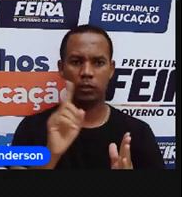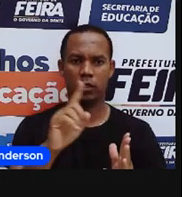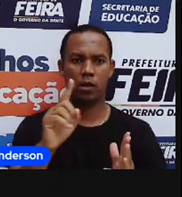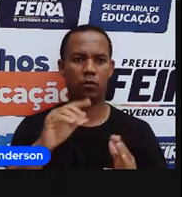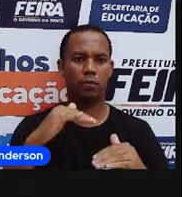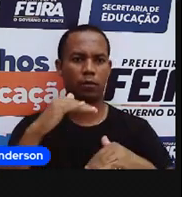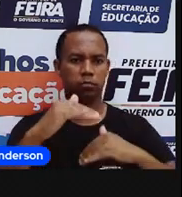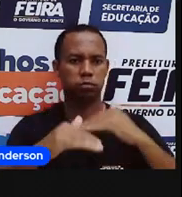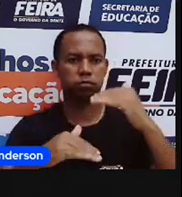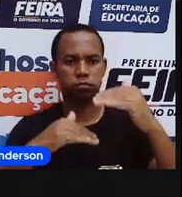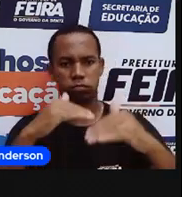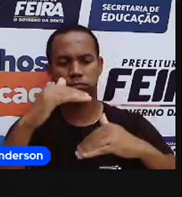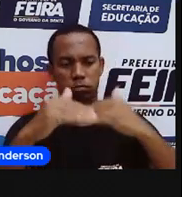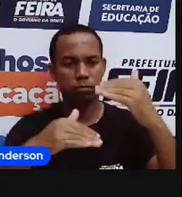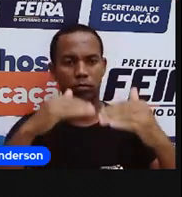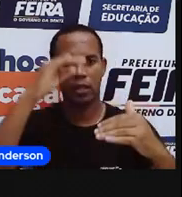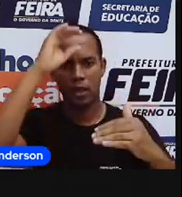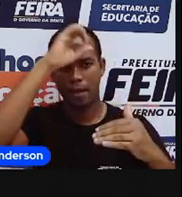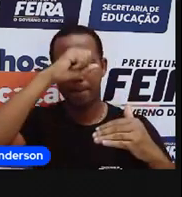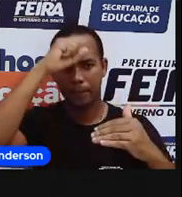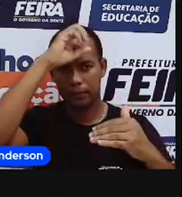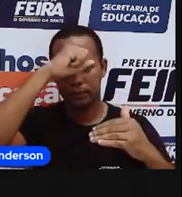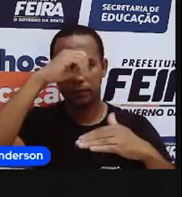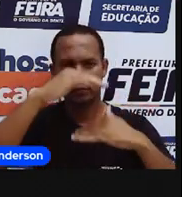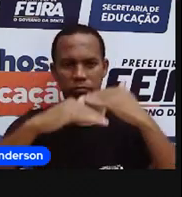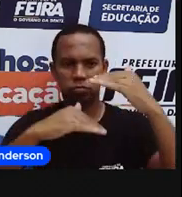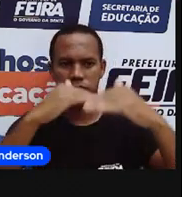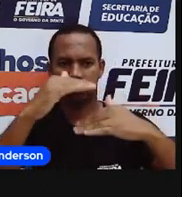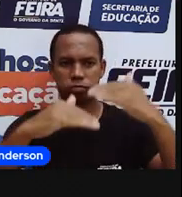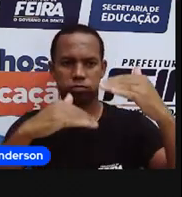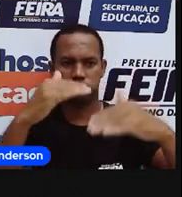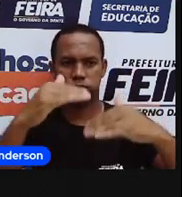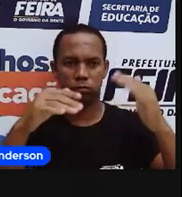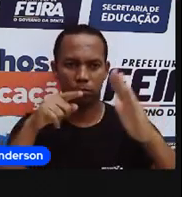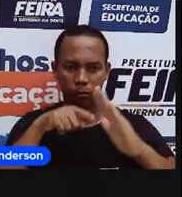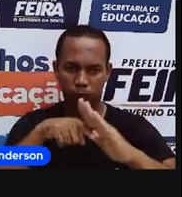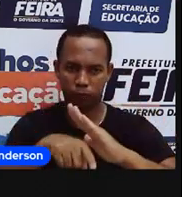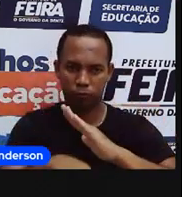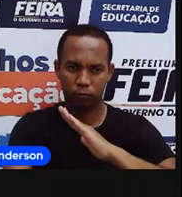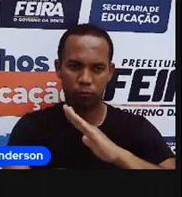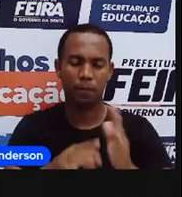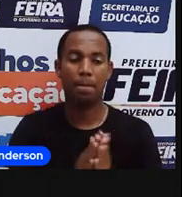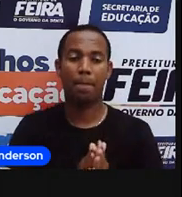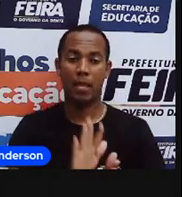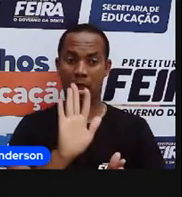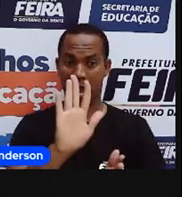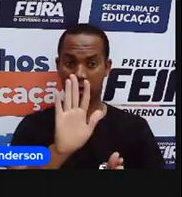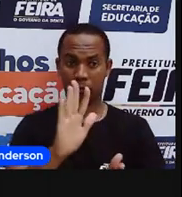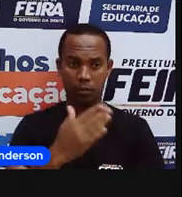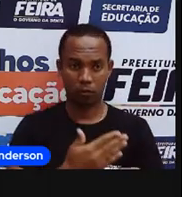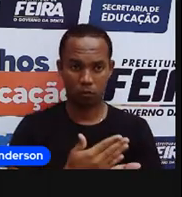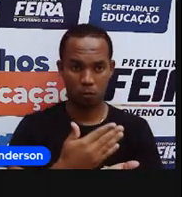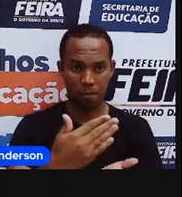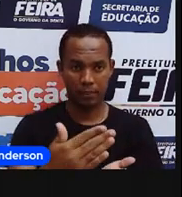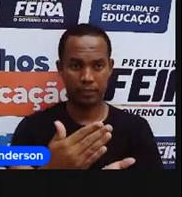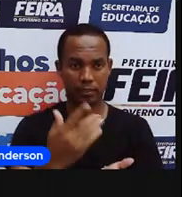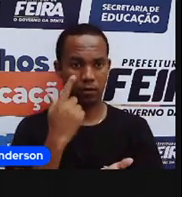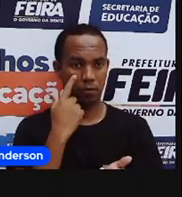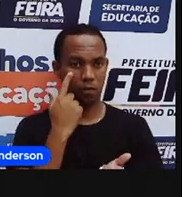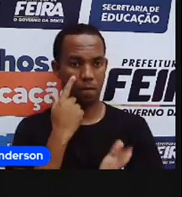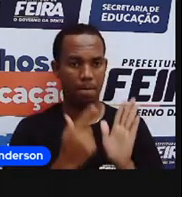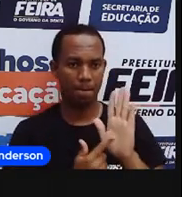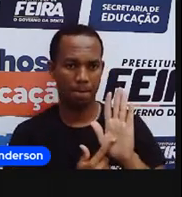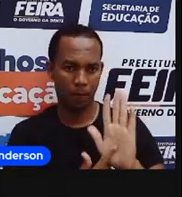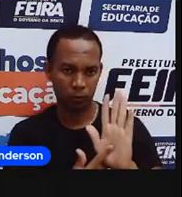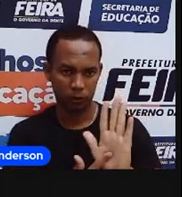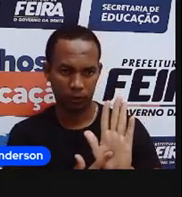de série, vocês vão aprendendo, ó, outros elementos. Mas agora a gente vai começar a apresentar alguns para vocês,